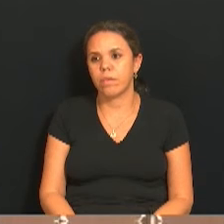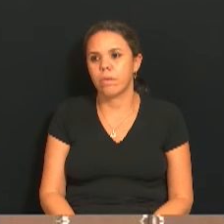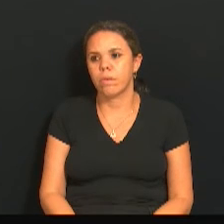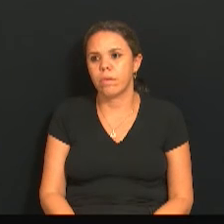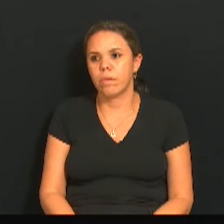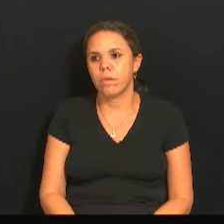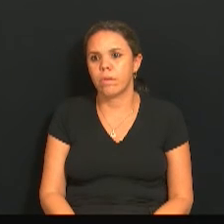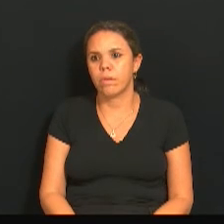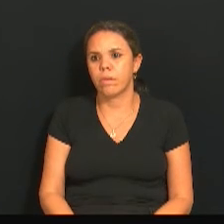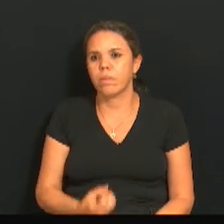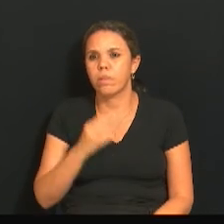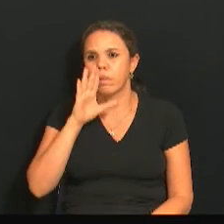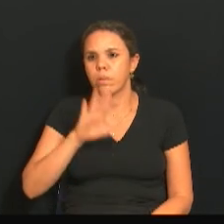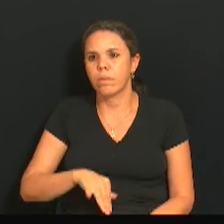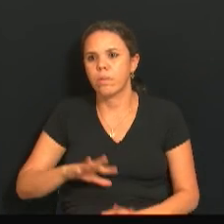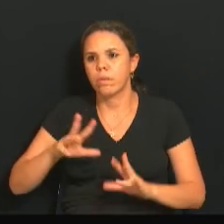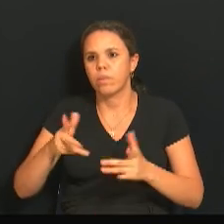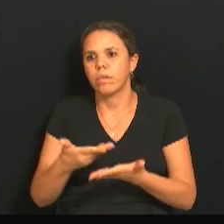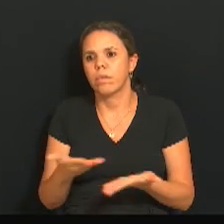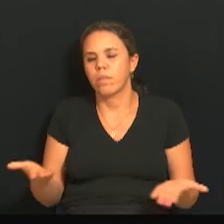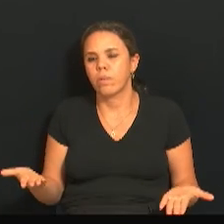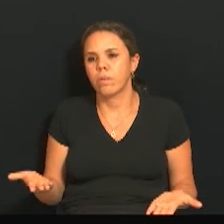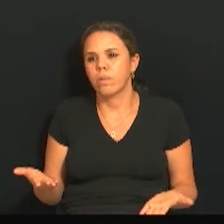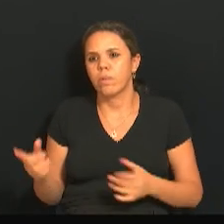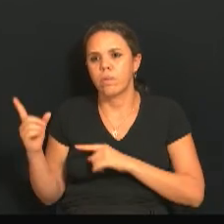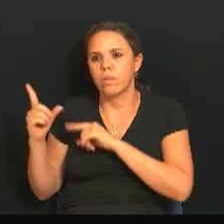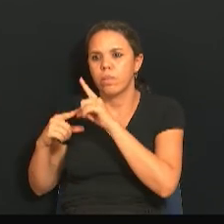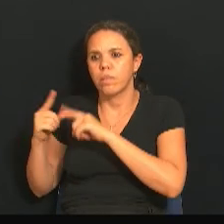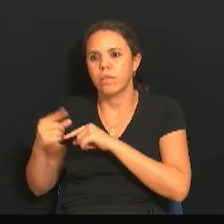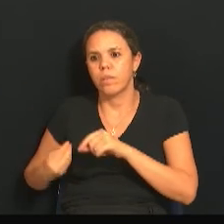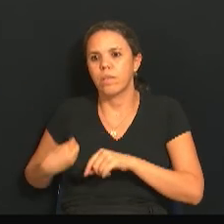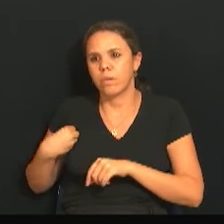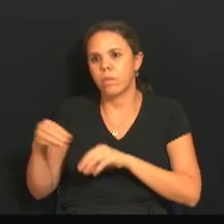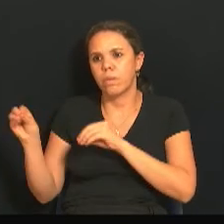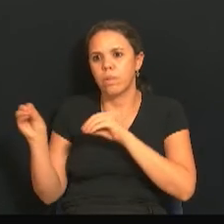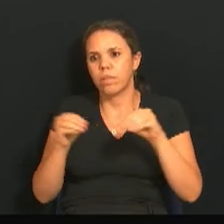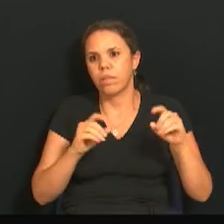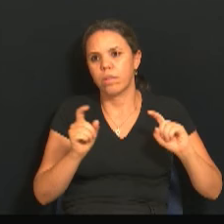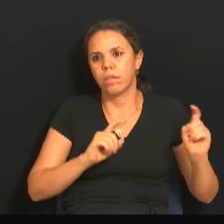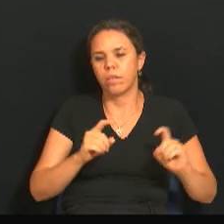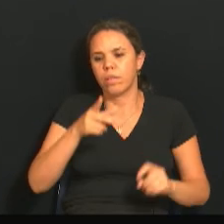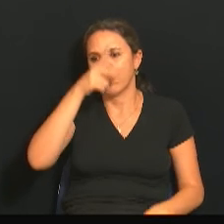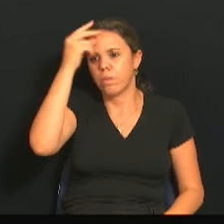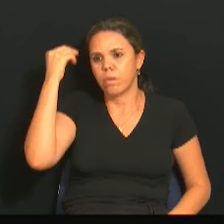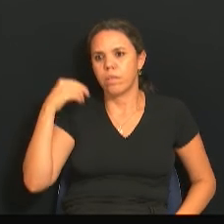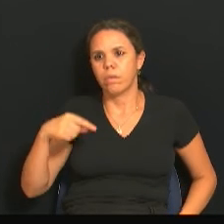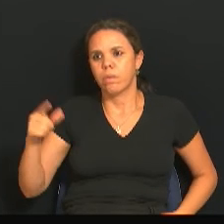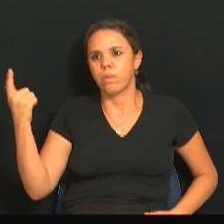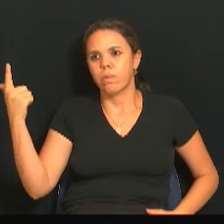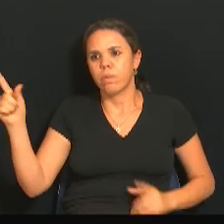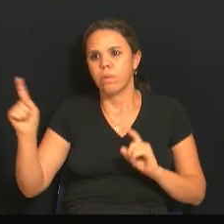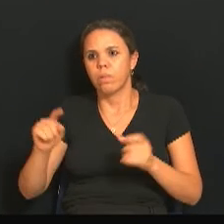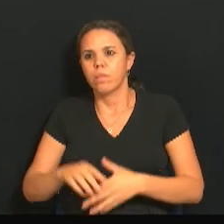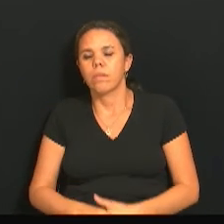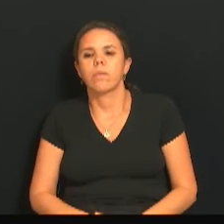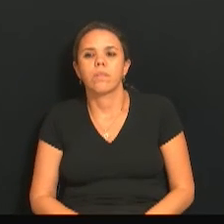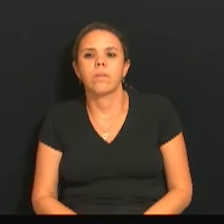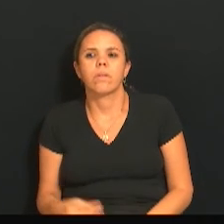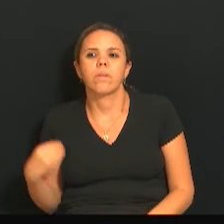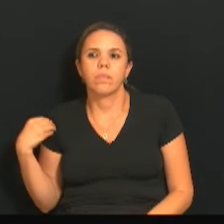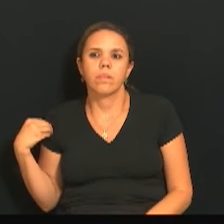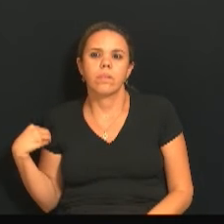Boa tarde a todos, boa tarde, Major Jaime. Eu estou me deslocando aqui da prefeitura para uma outra reunião, mas de fato eu